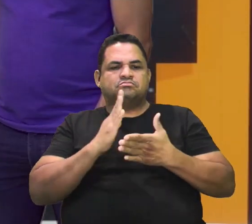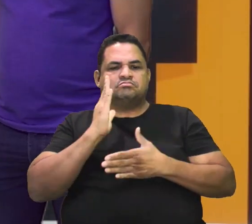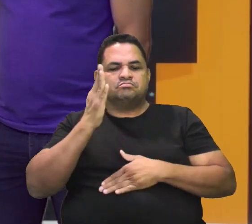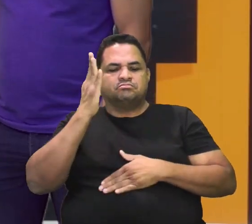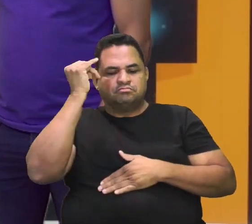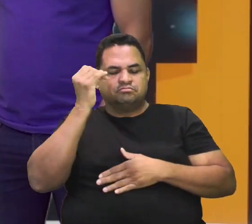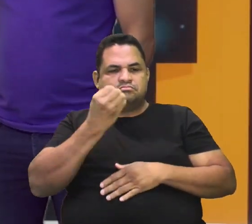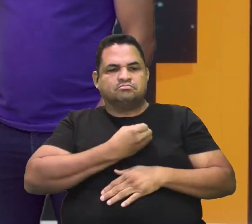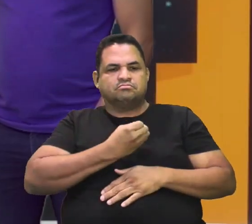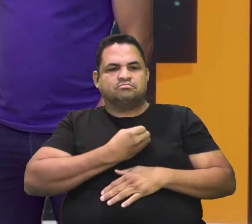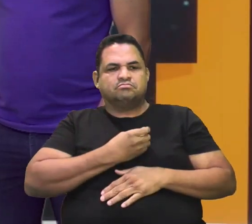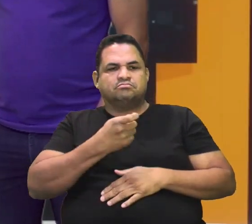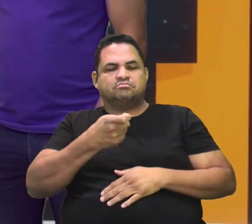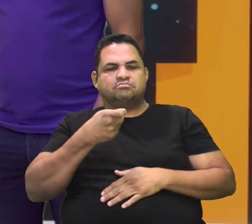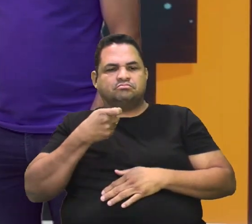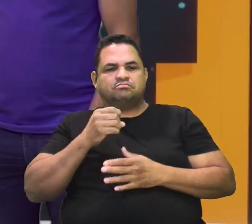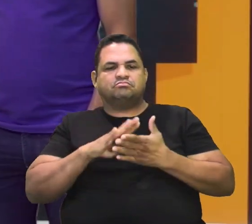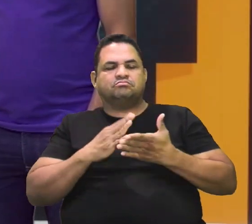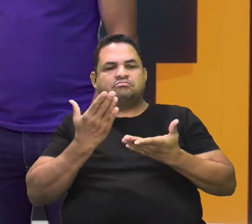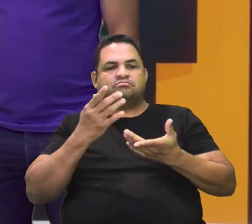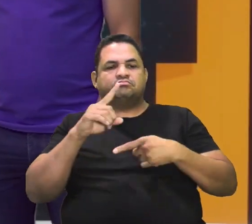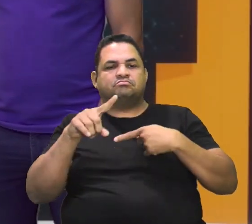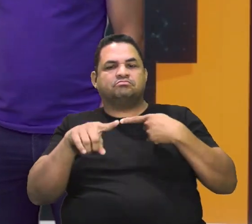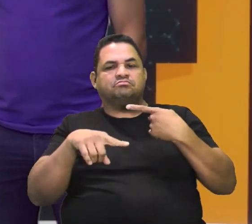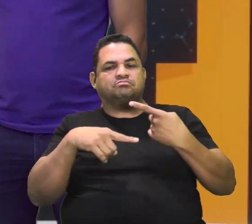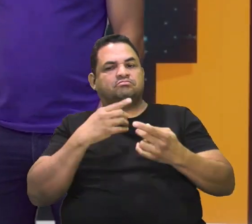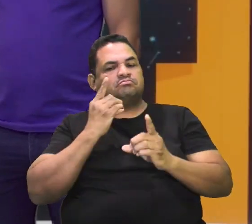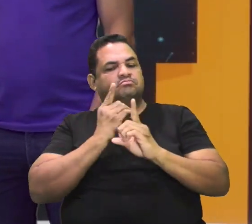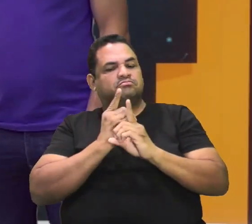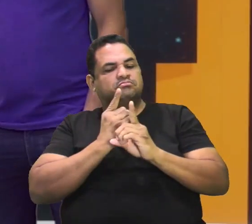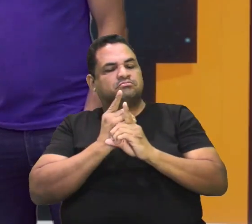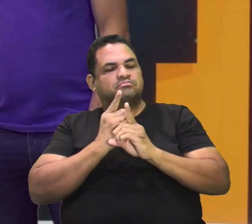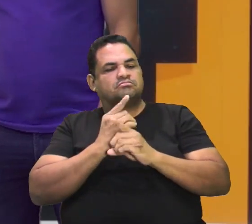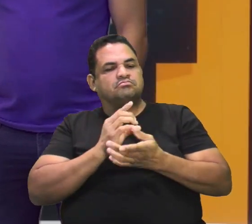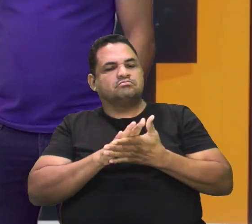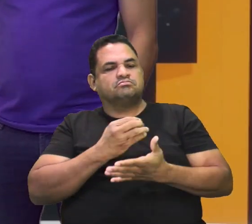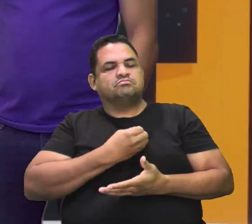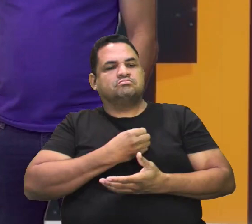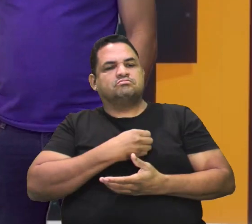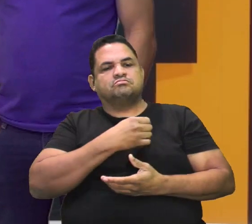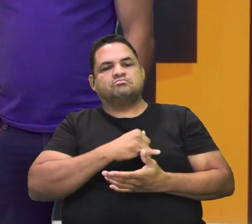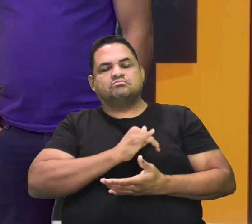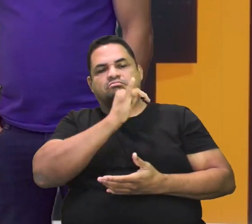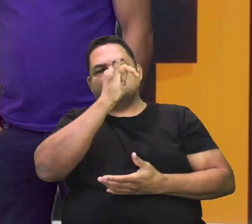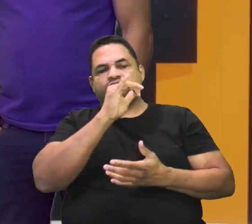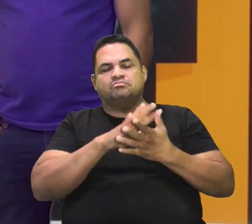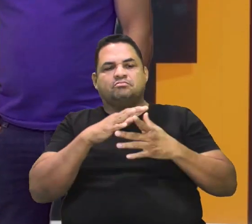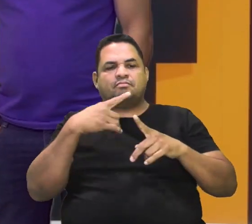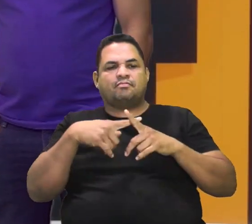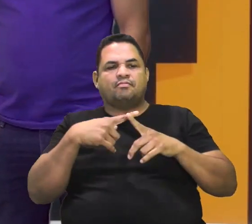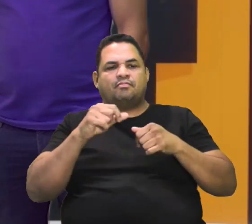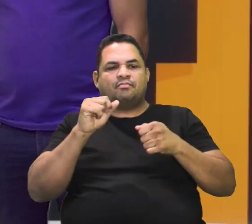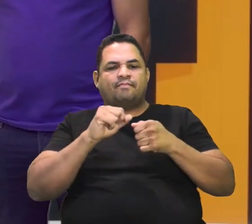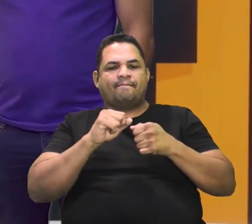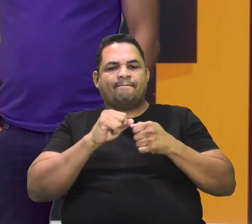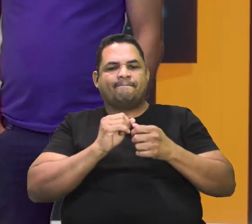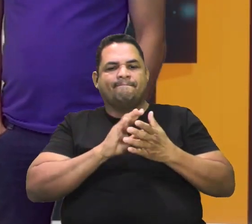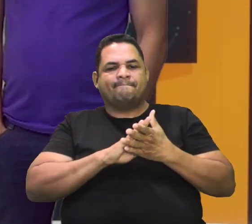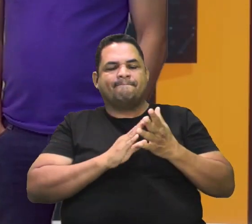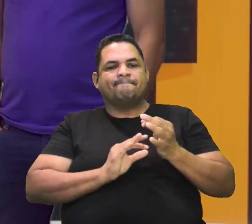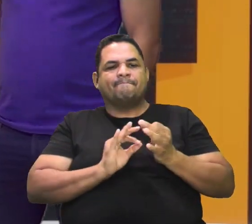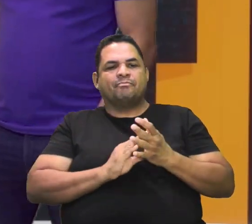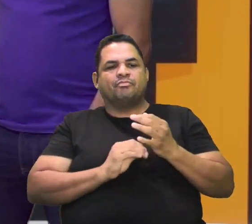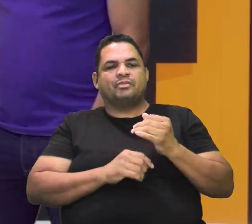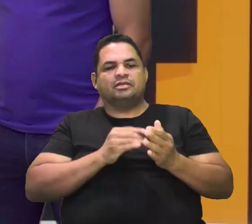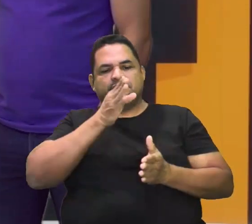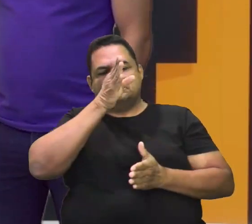gente sabia os valores de x, a gente procurava os valores em y. A equação da circunferência, por quê? Porque a gente fez um eixo